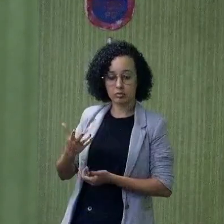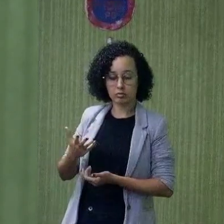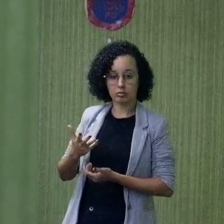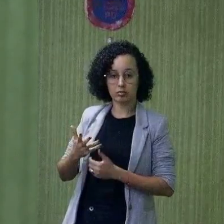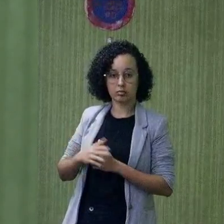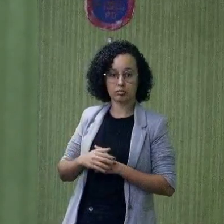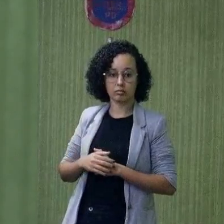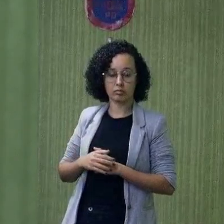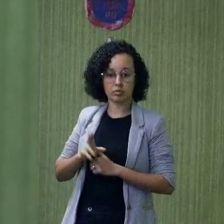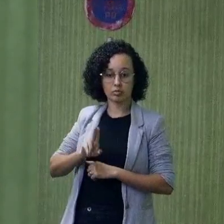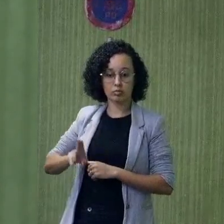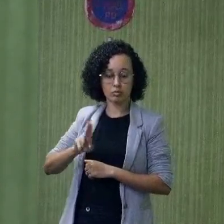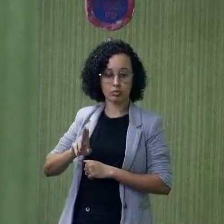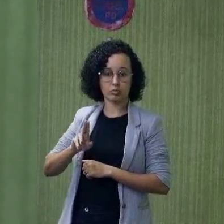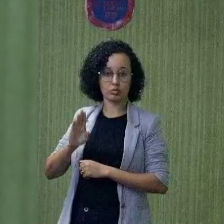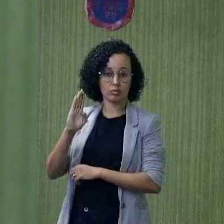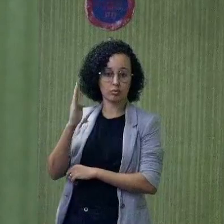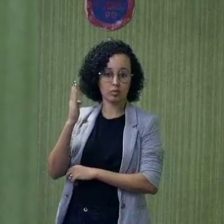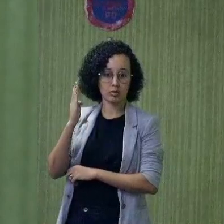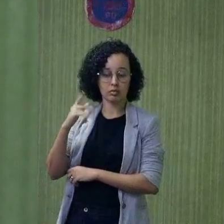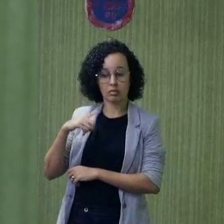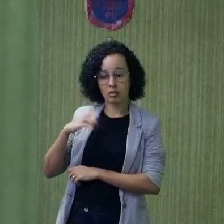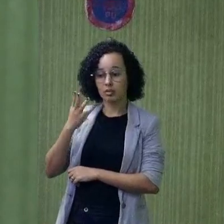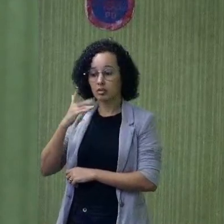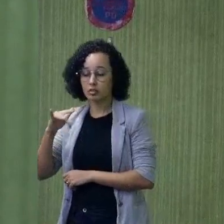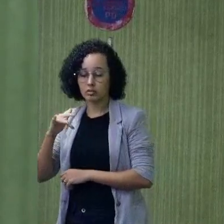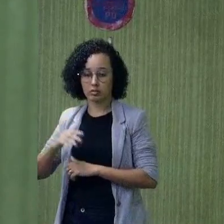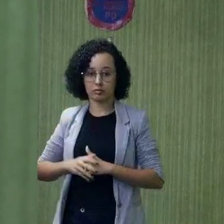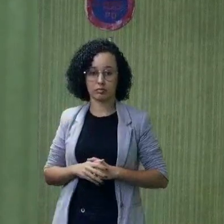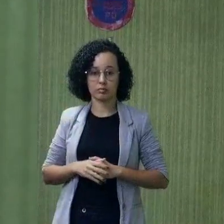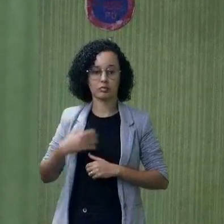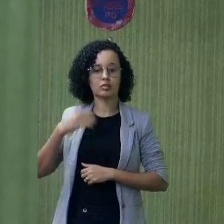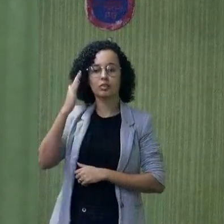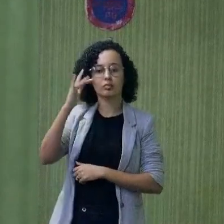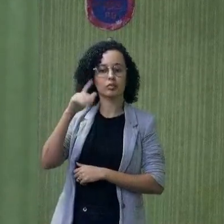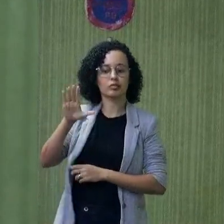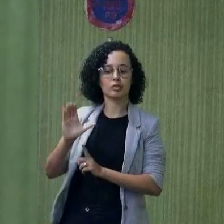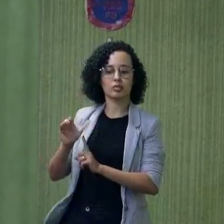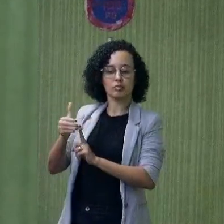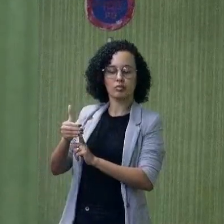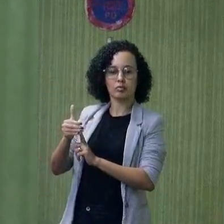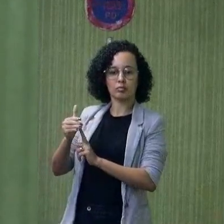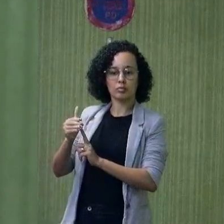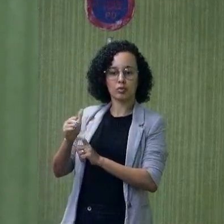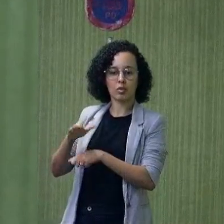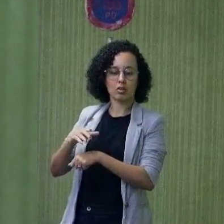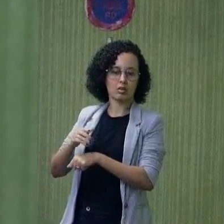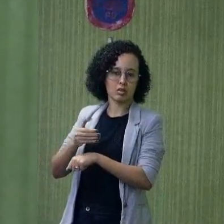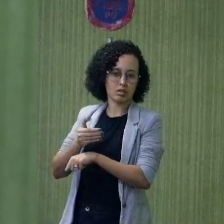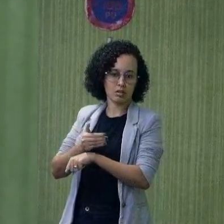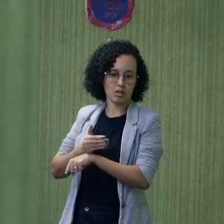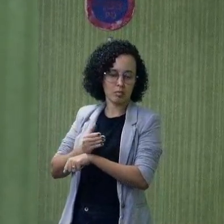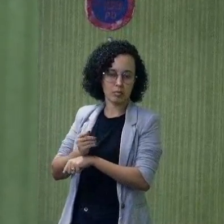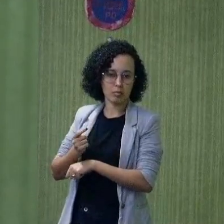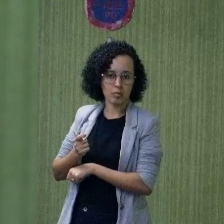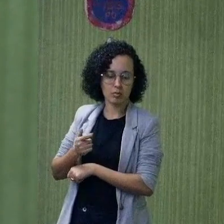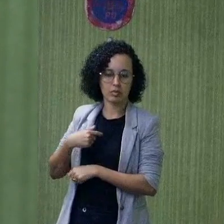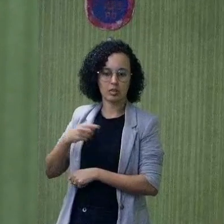banheiro porque nós temos crianças Imaginem naquela naquele abrigo temporário em que nós tínhamos 6 7.000